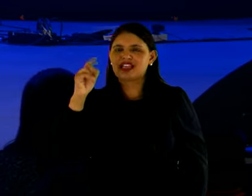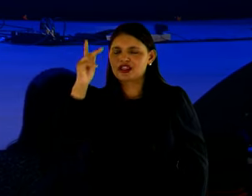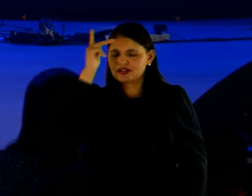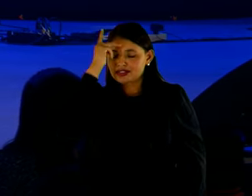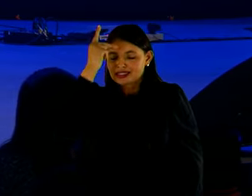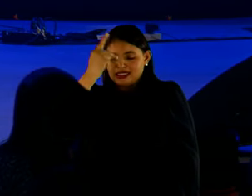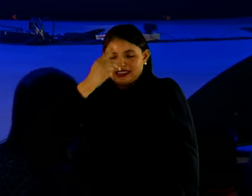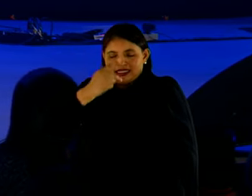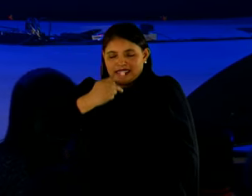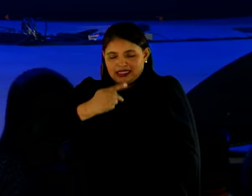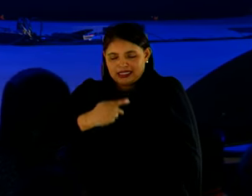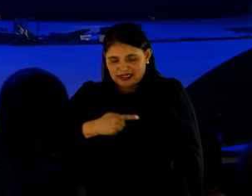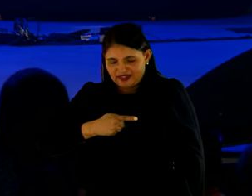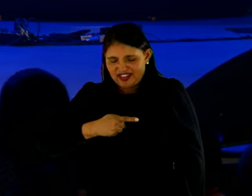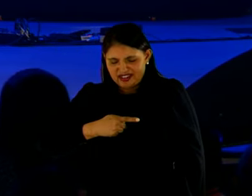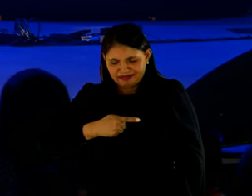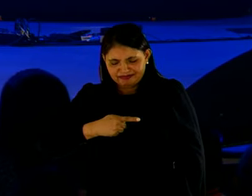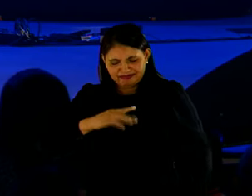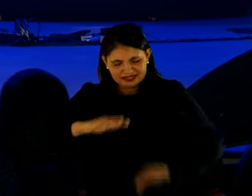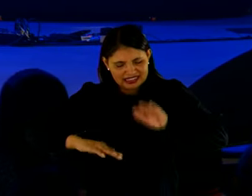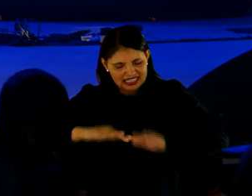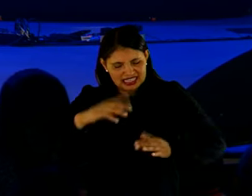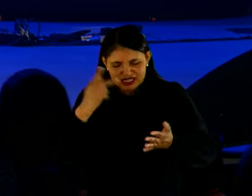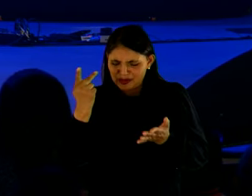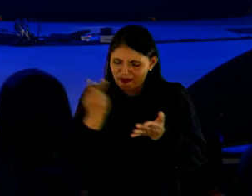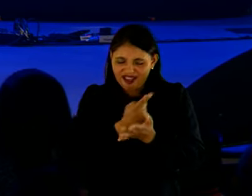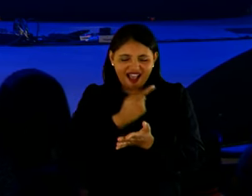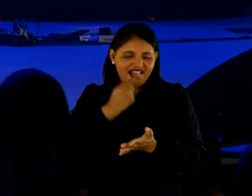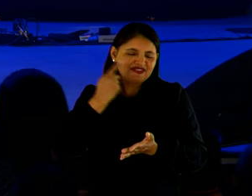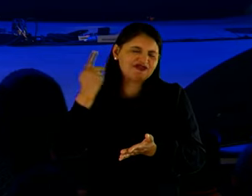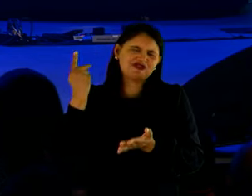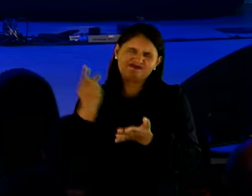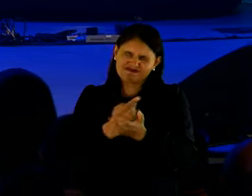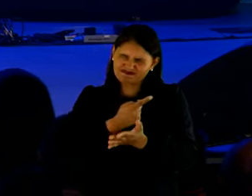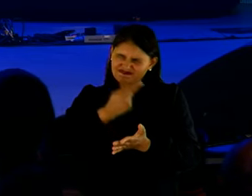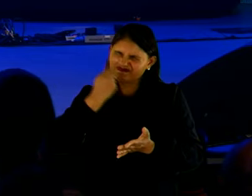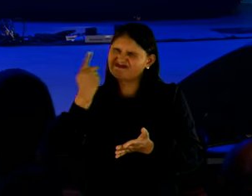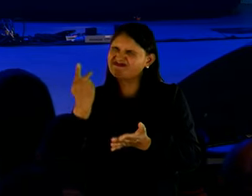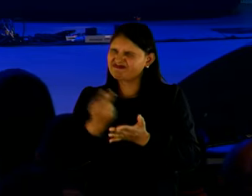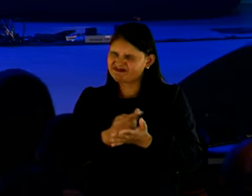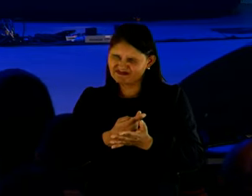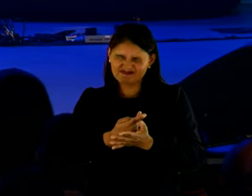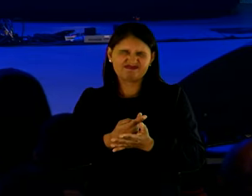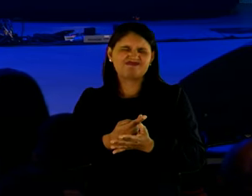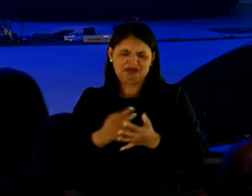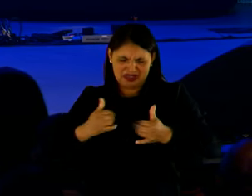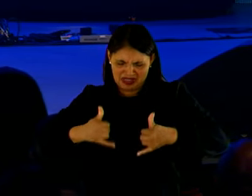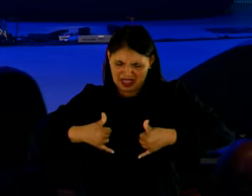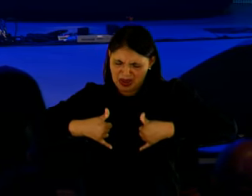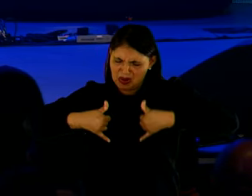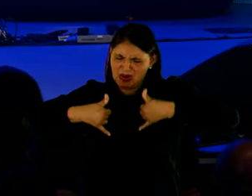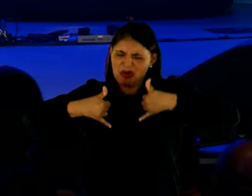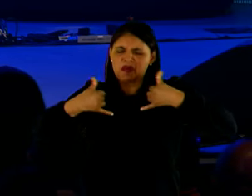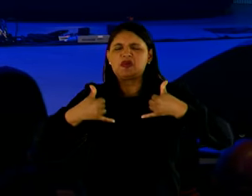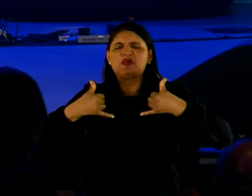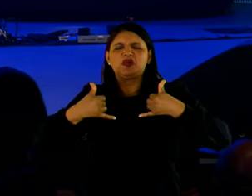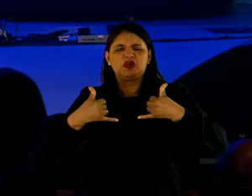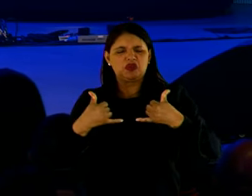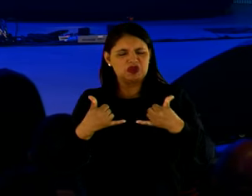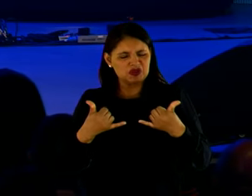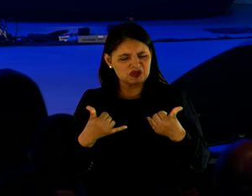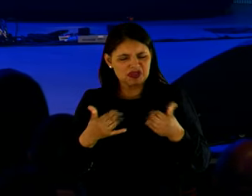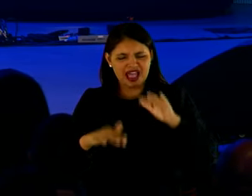100%. Eu não sou 100%. Reconhecer orgulho, incredulidade, ciúmes,